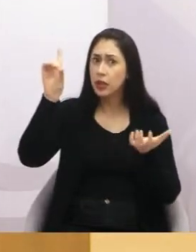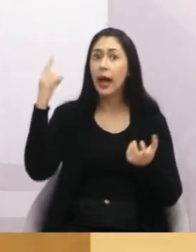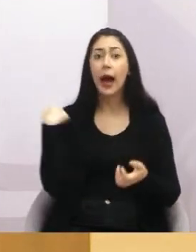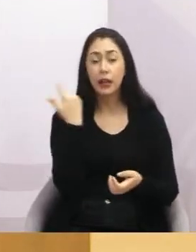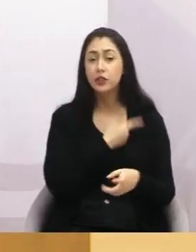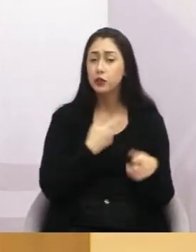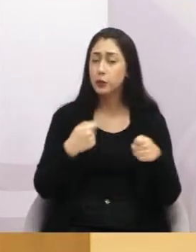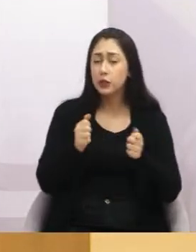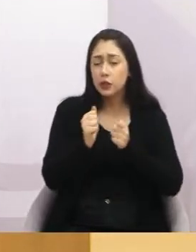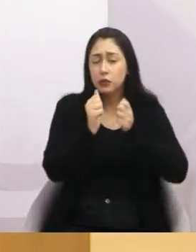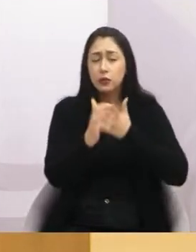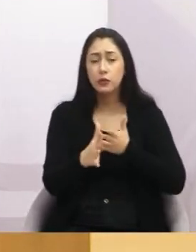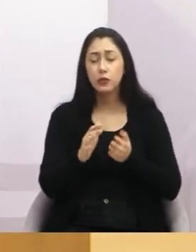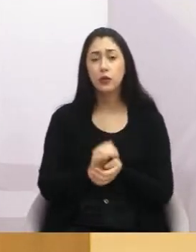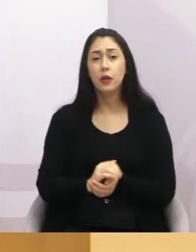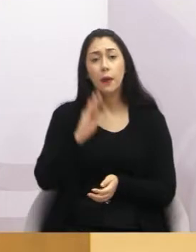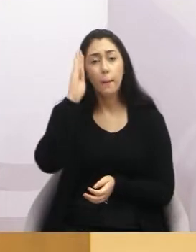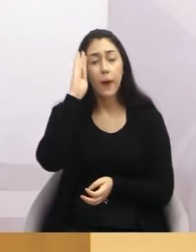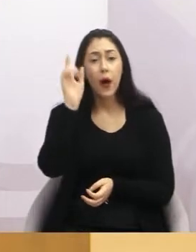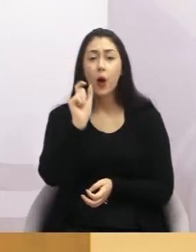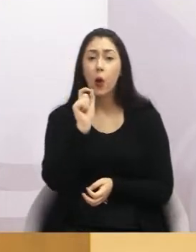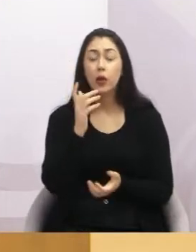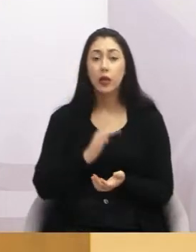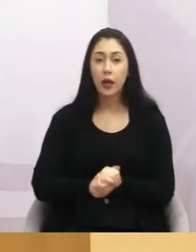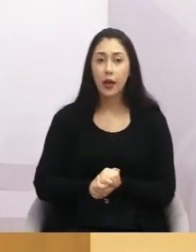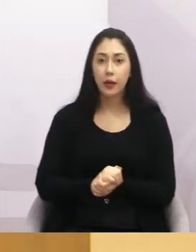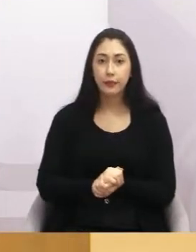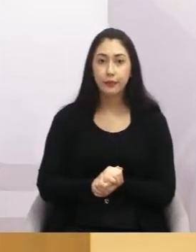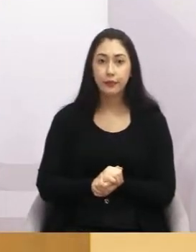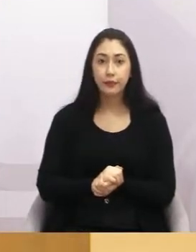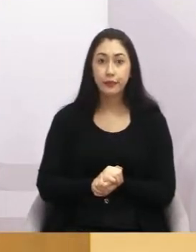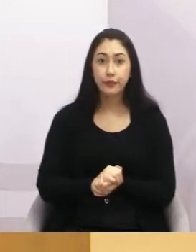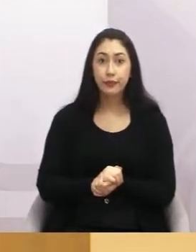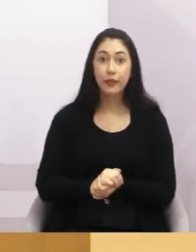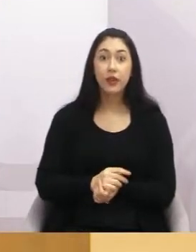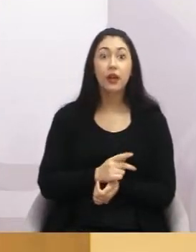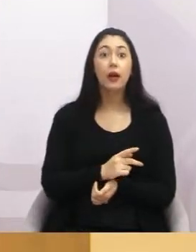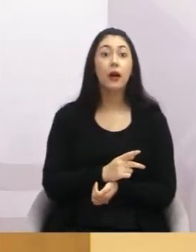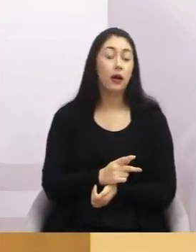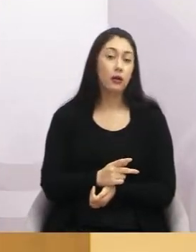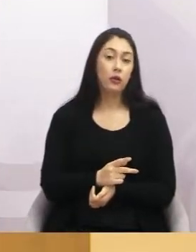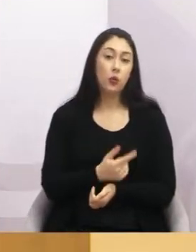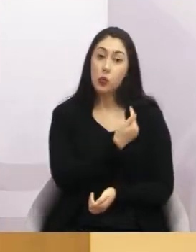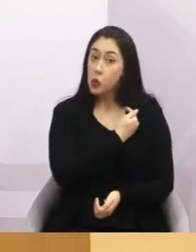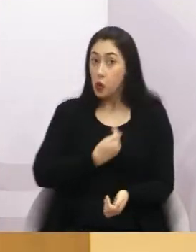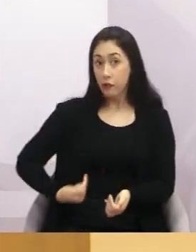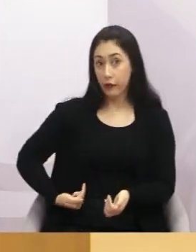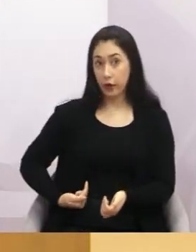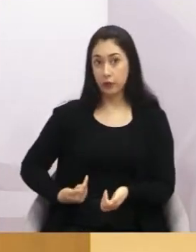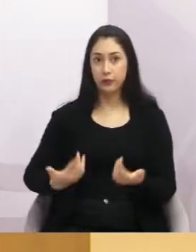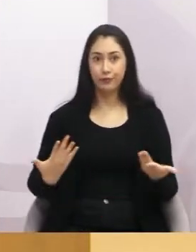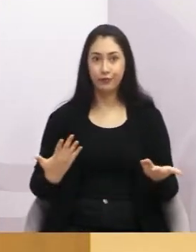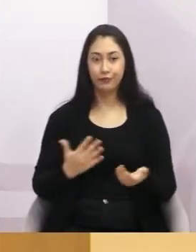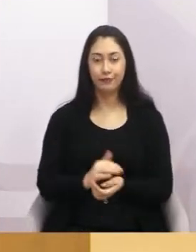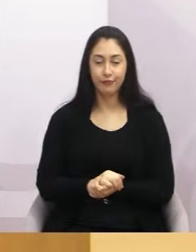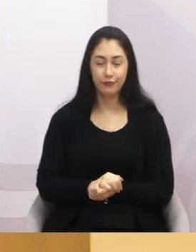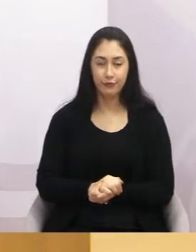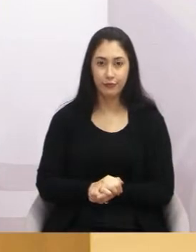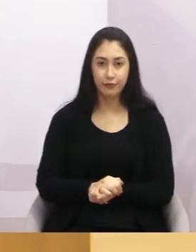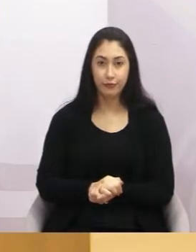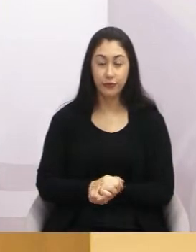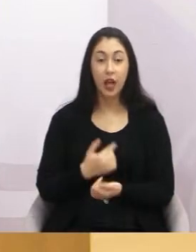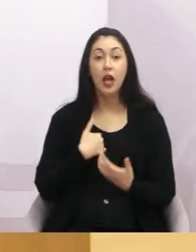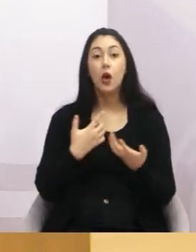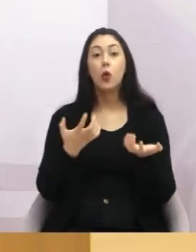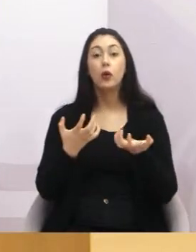ação, principalmente das autoridades desse país, principalmente. Eu